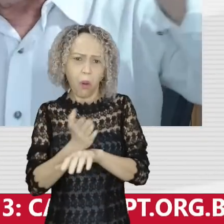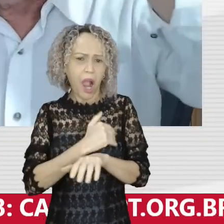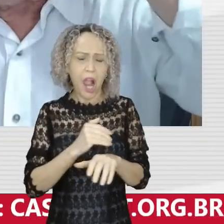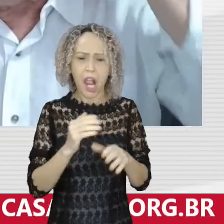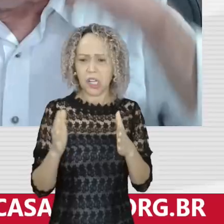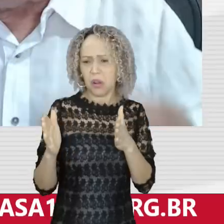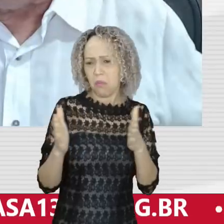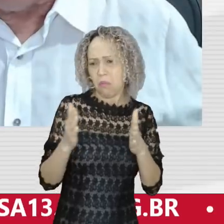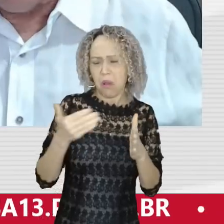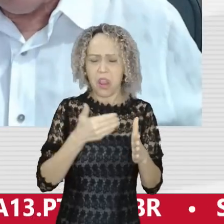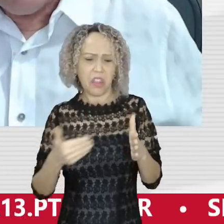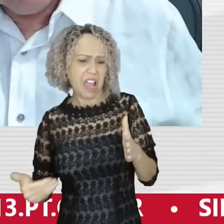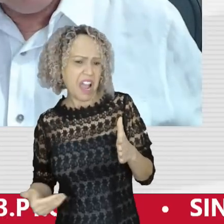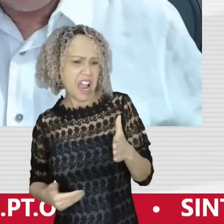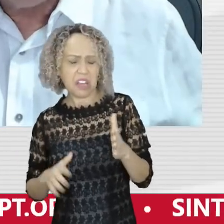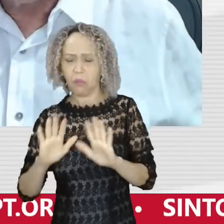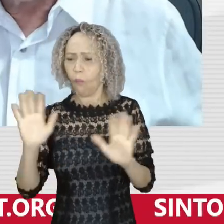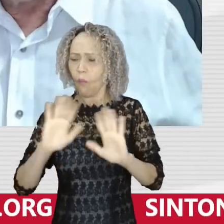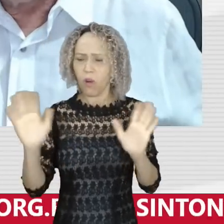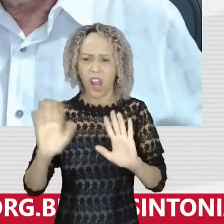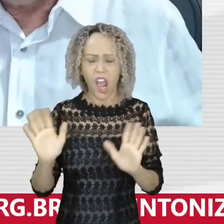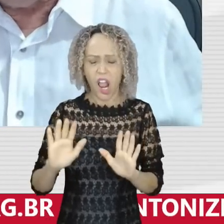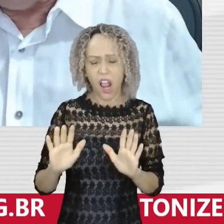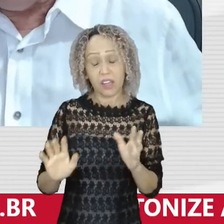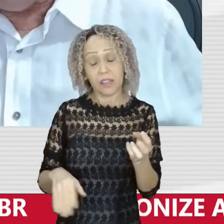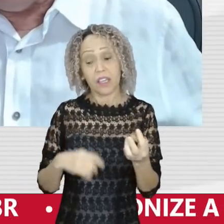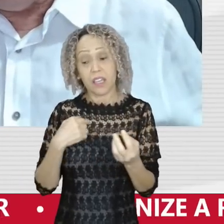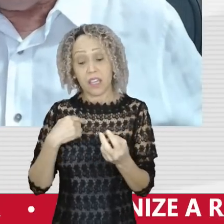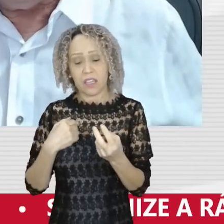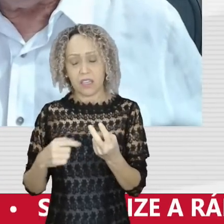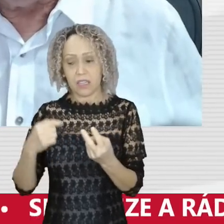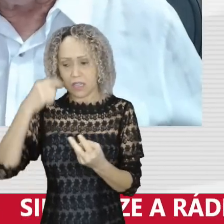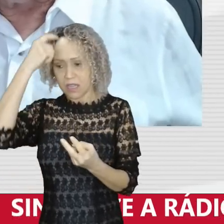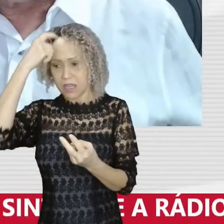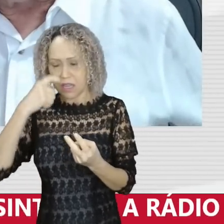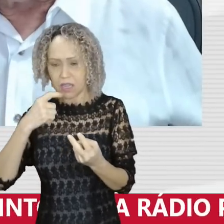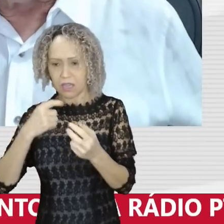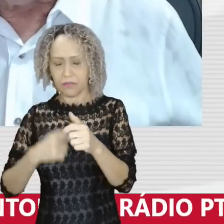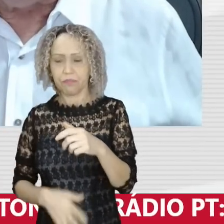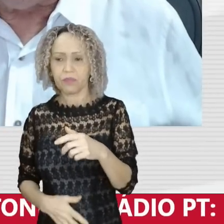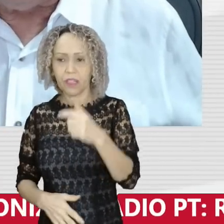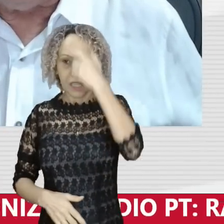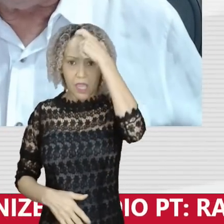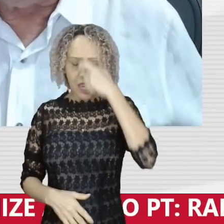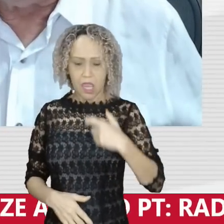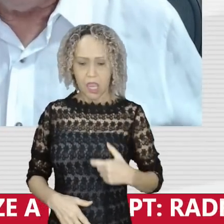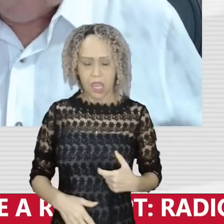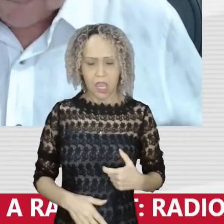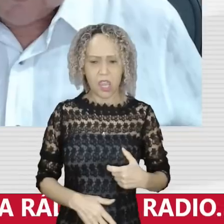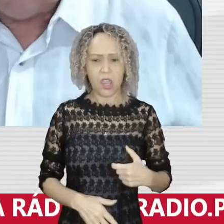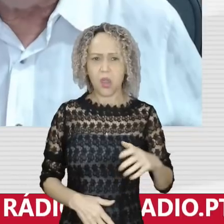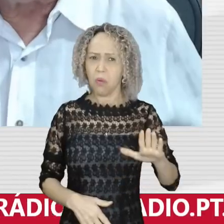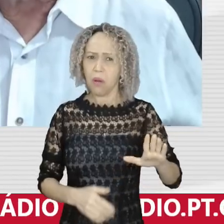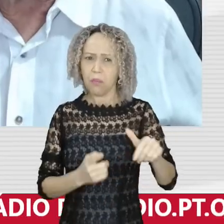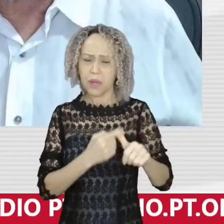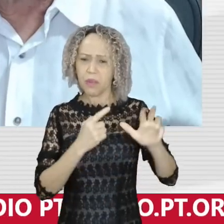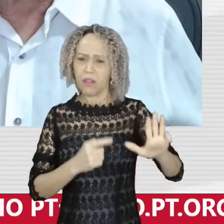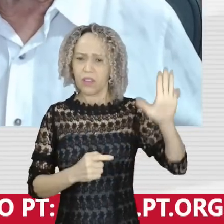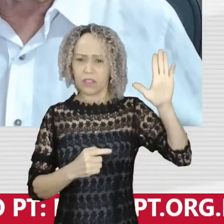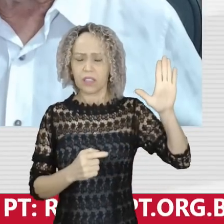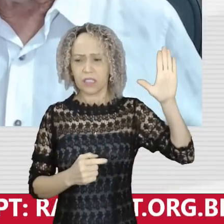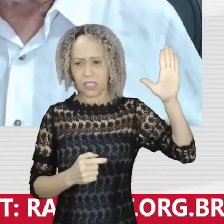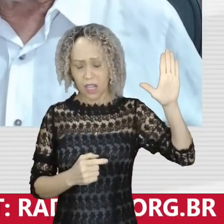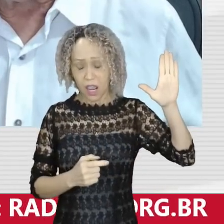ministra. As duas ministras do governo Bolsonaro, uma delas a Flávia, com mandato como deputada federal, e também